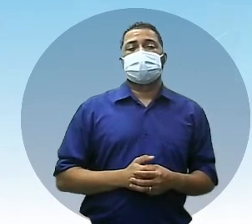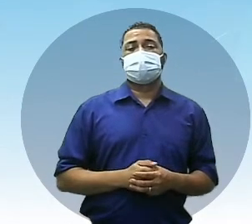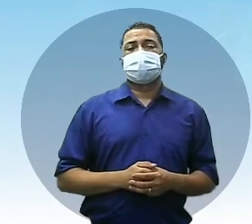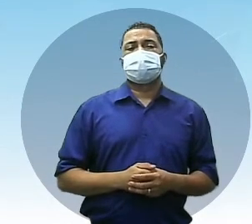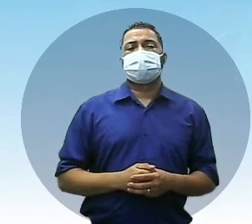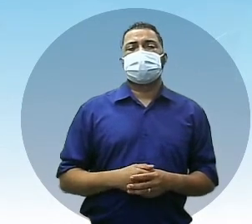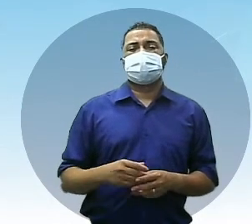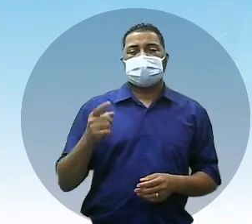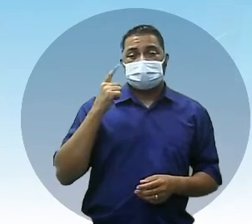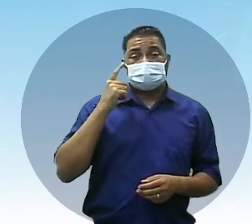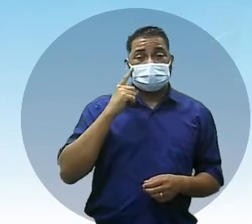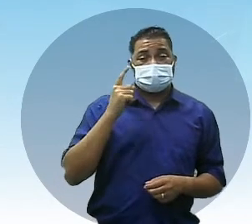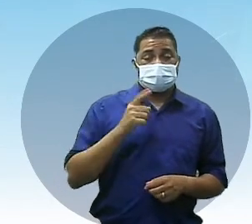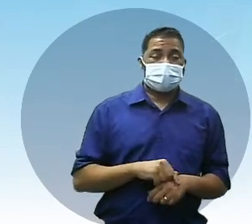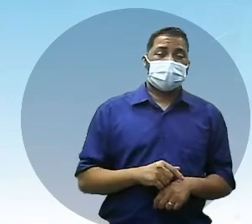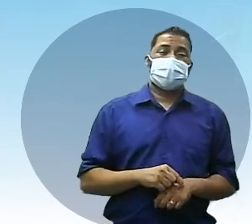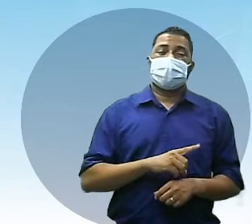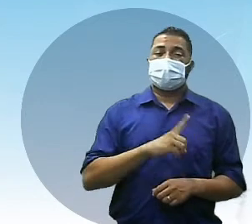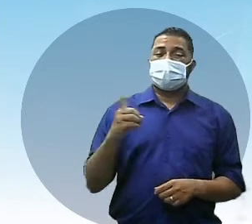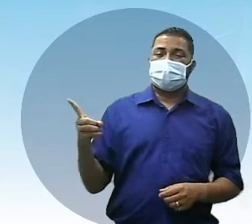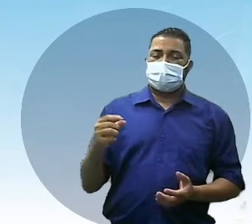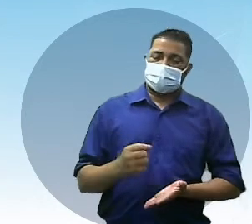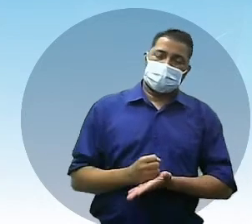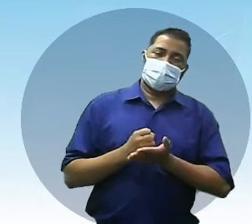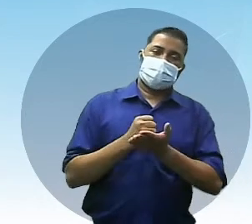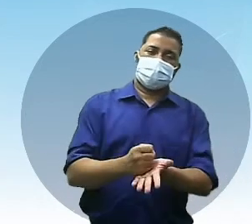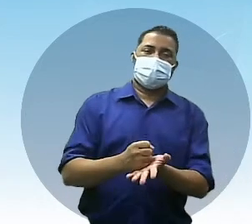1973, tem que se ligar nas datas, tio Pipão. Ajuda.